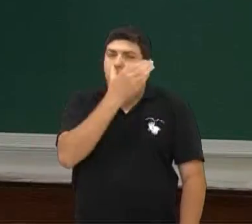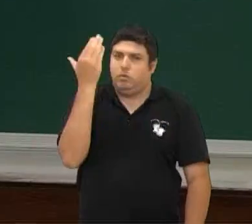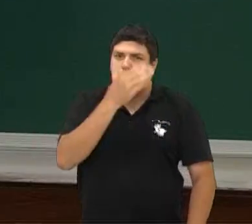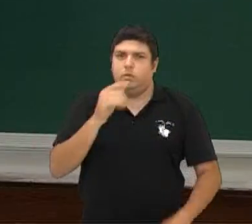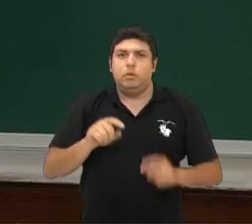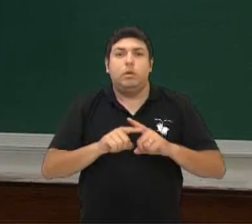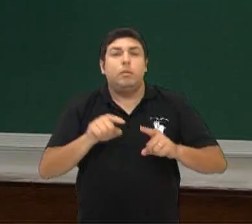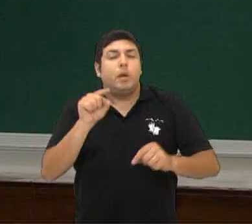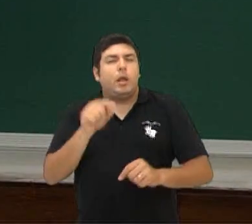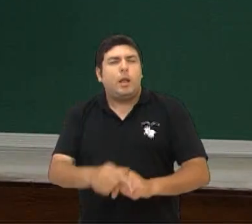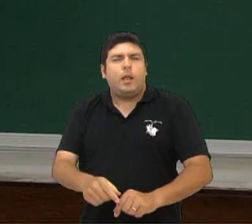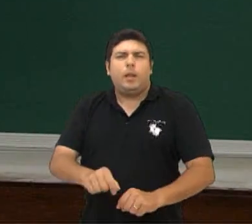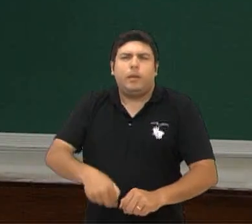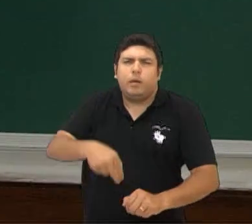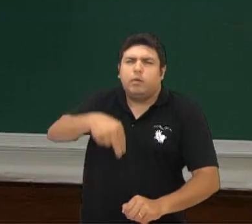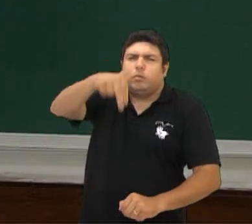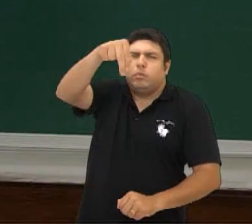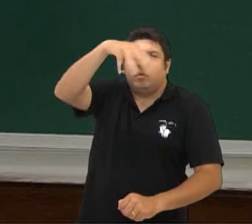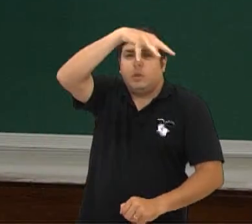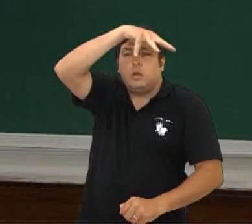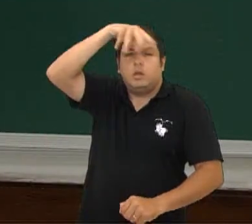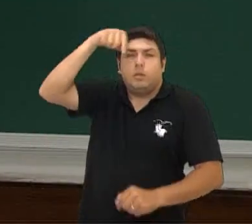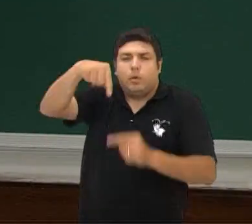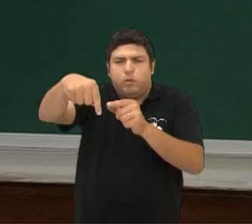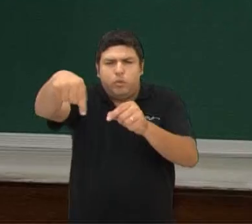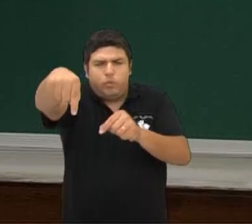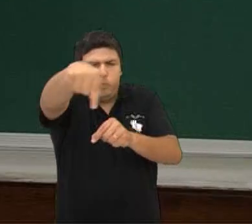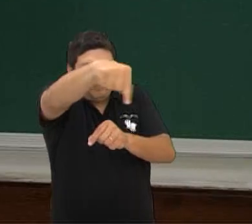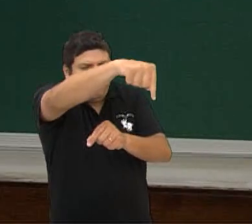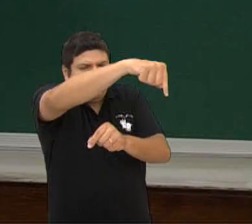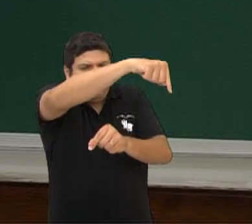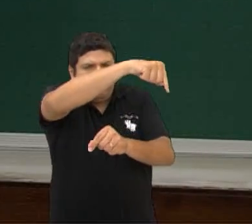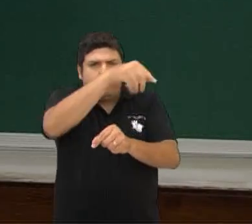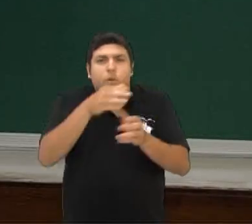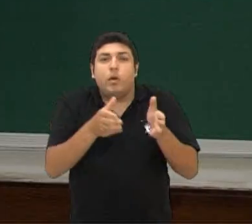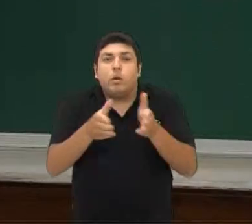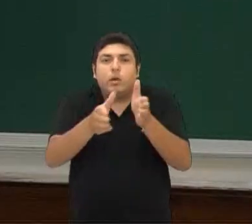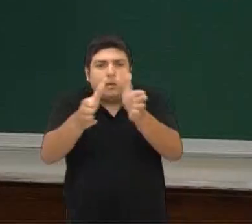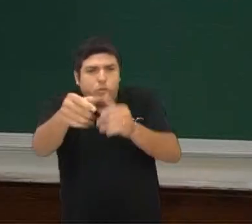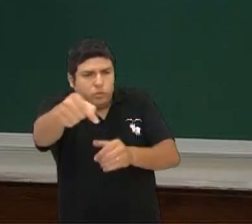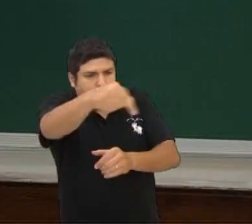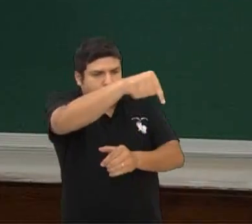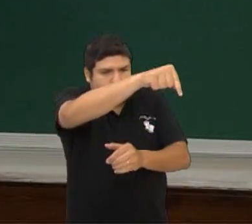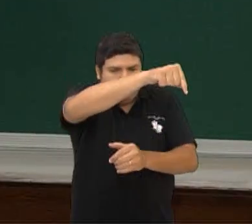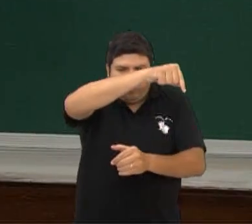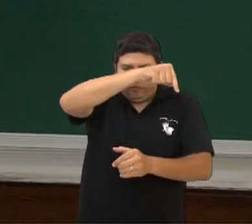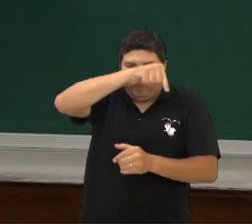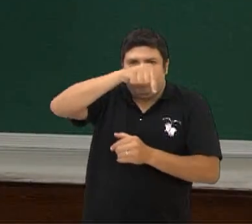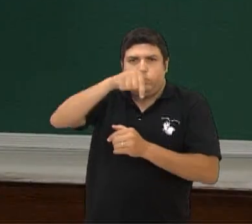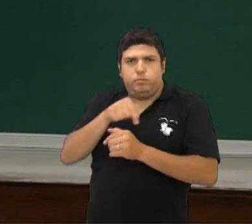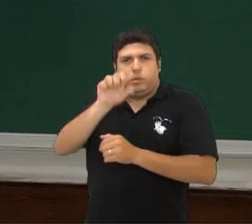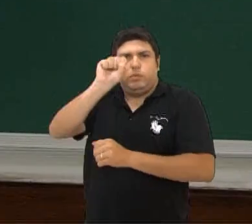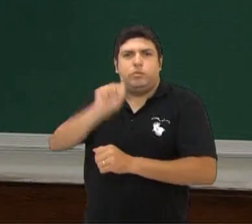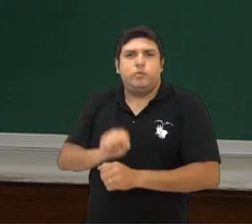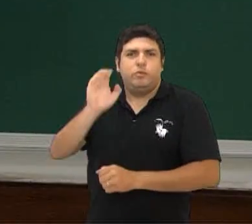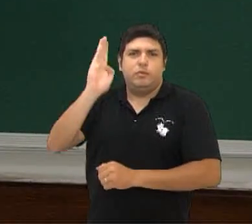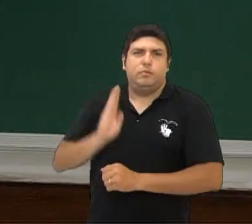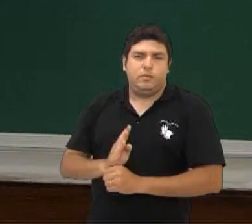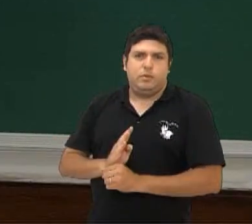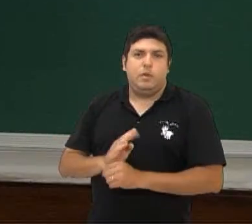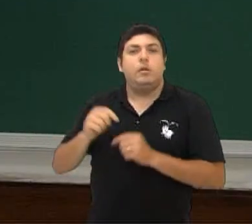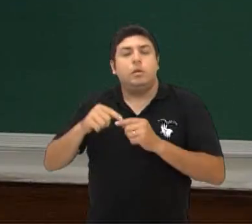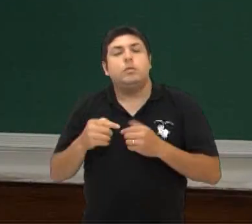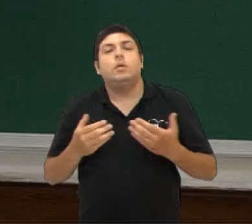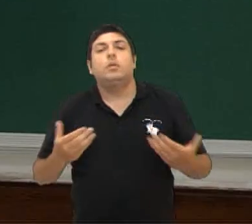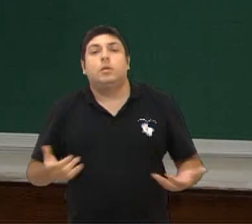lá da Amazônia, chegando até aqui o sul do Brasil, tá? Então, está dizendo ali que as árvores, elas funcionam como uma bomba biótica, porque elas pegam essa